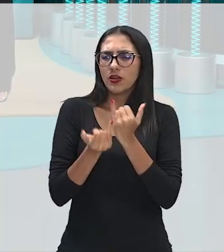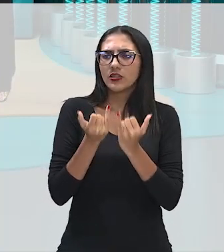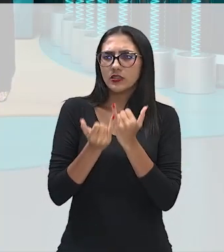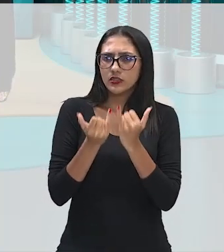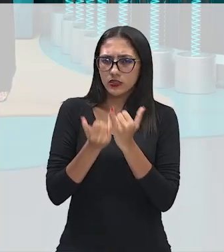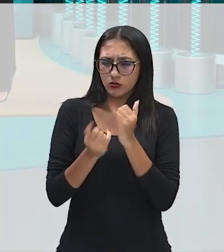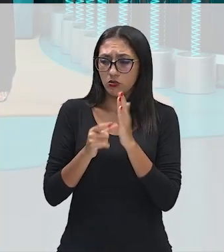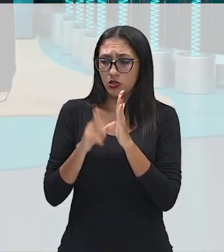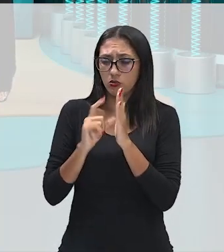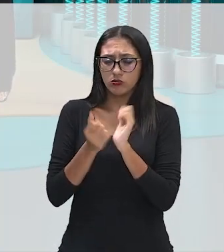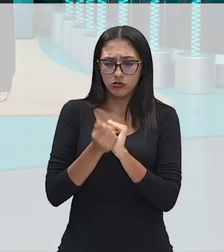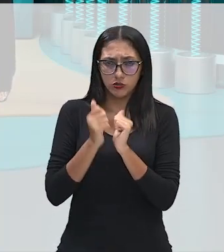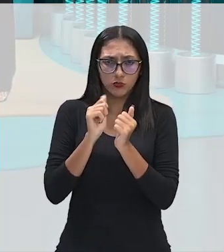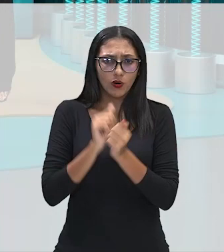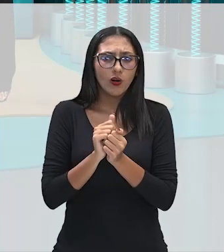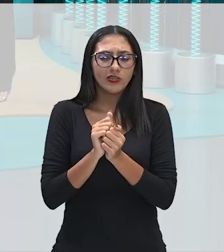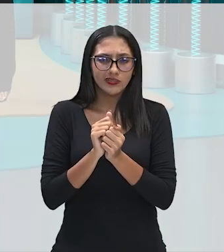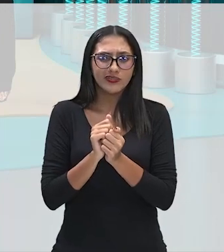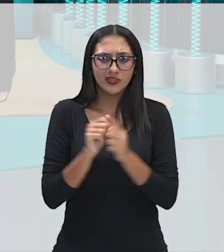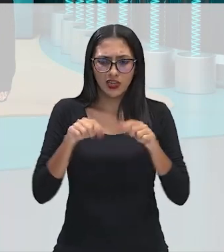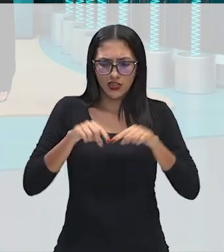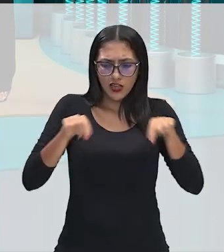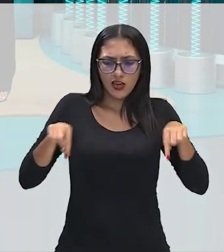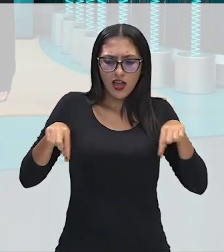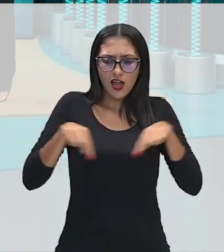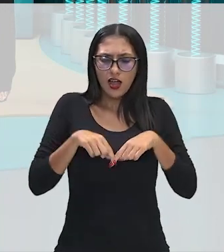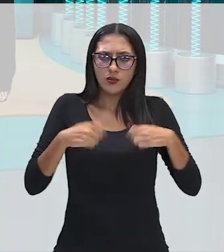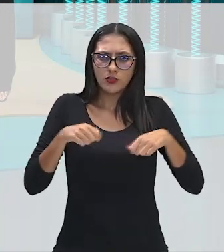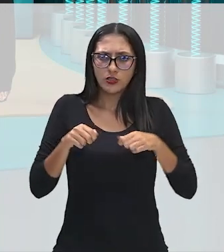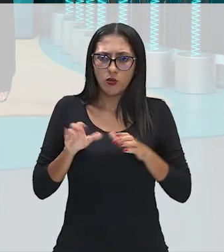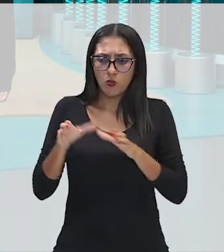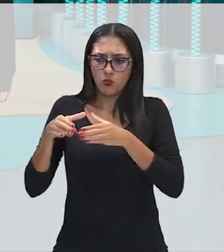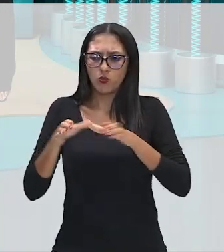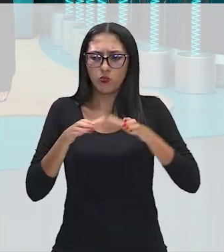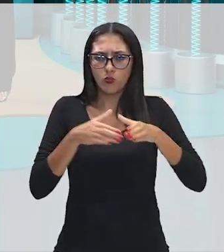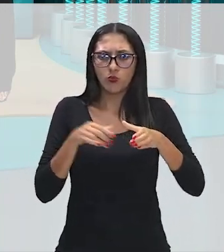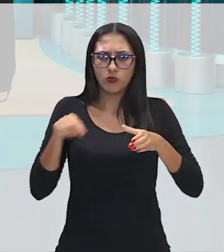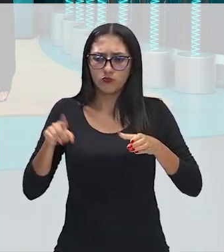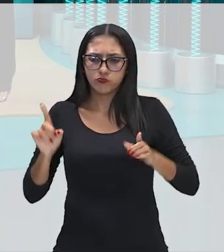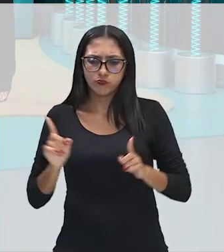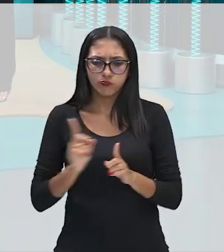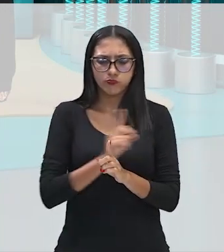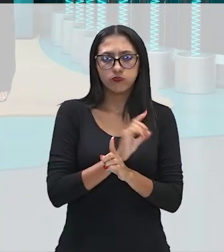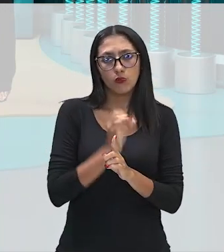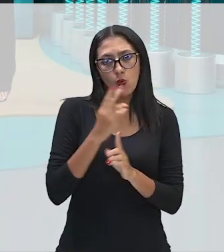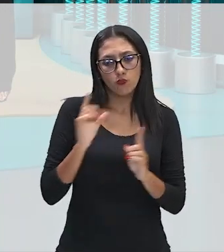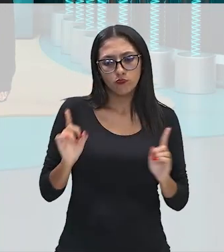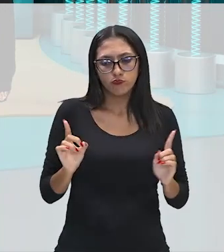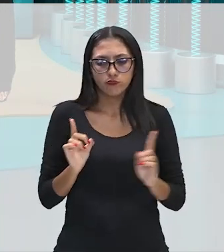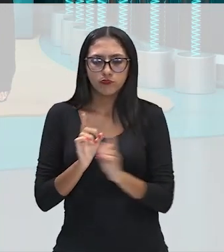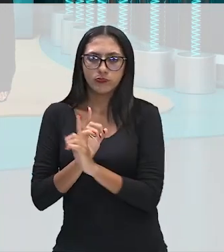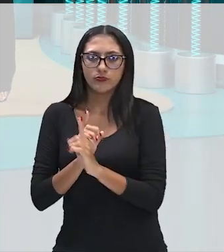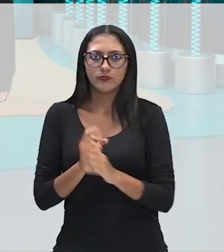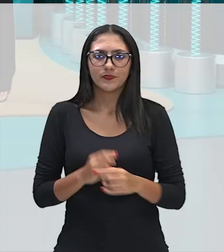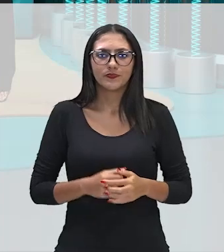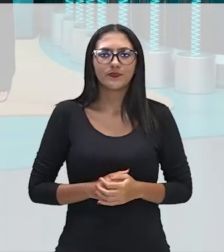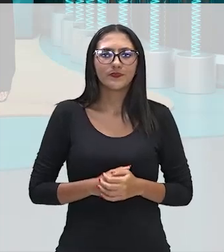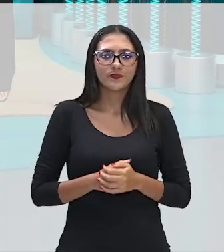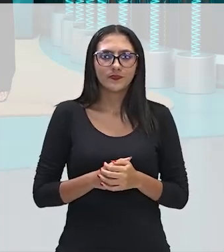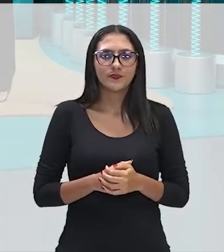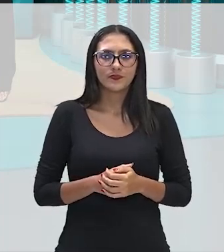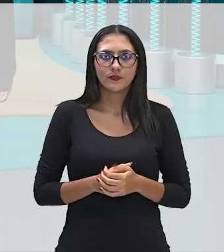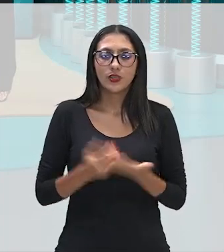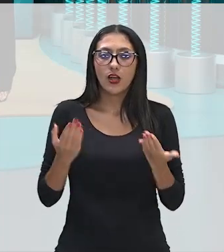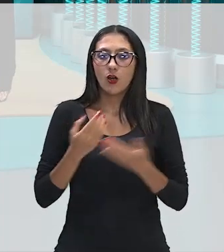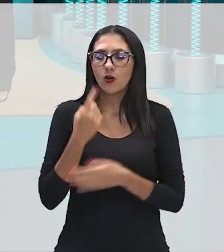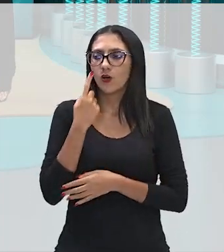no final do campo do adversário e pontuar. Tá certo? Então, observem aí agora sobre